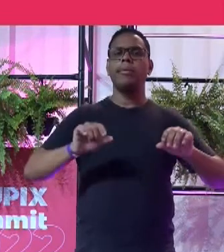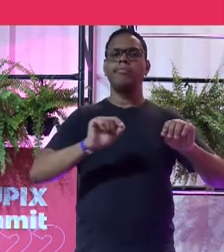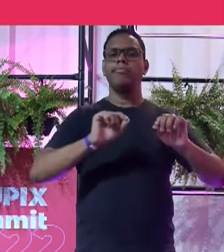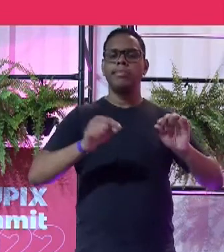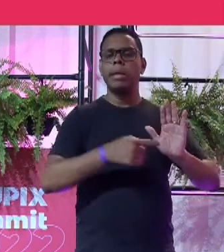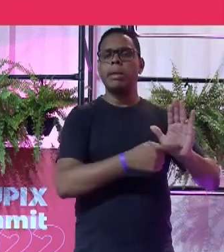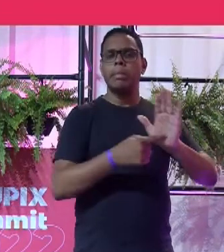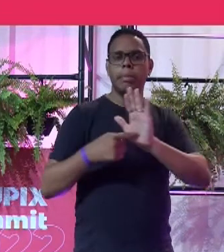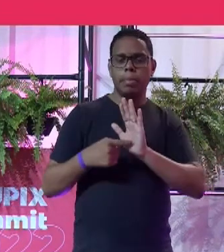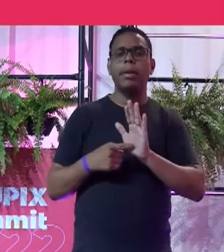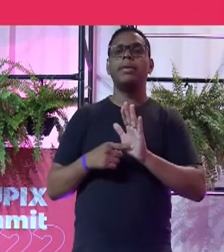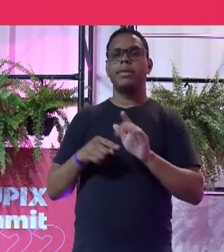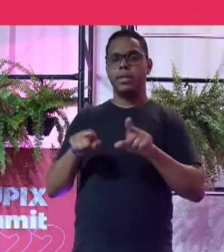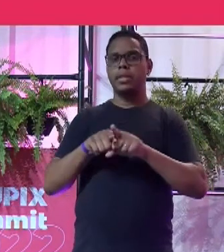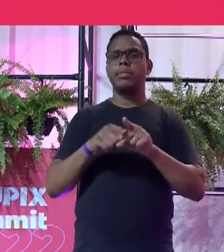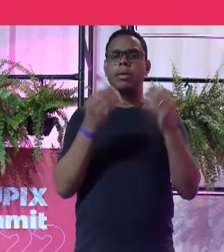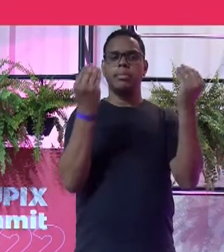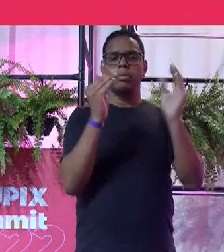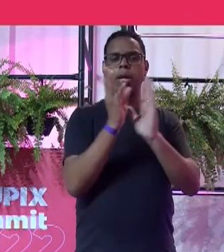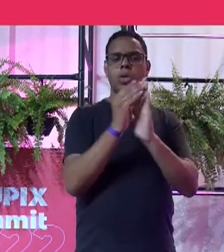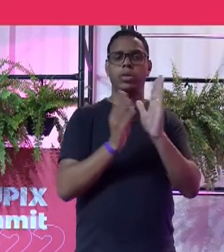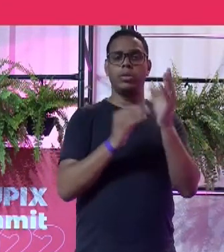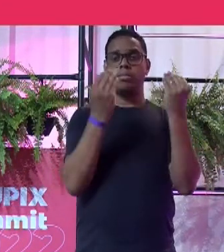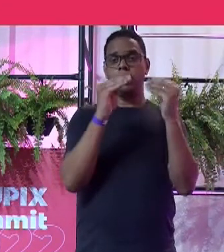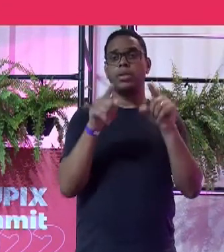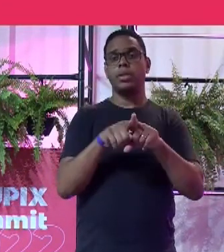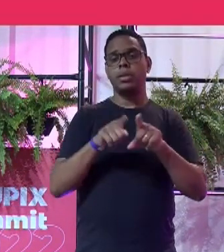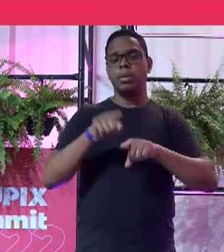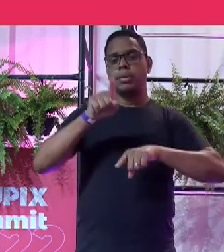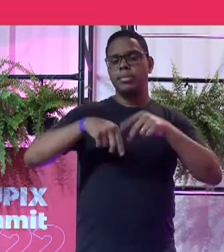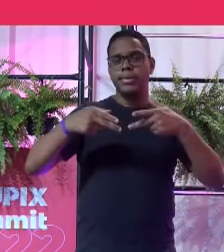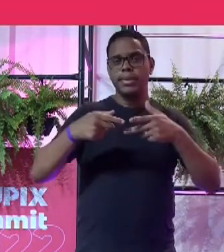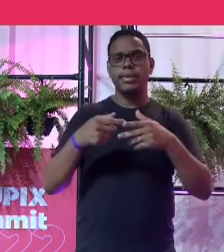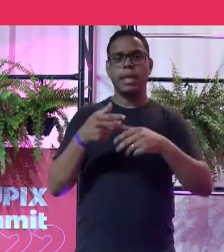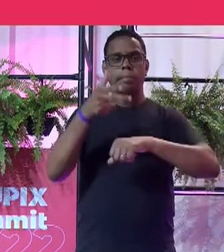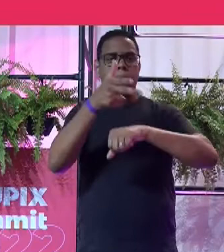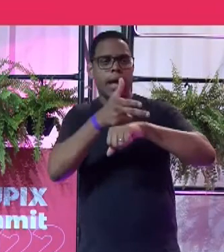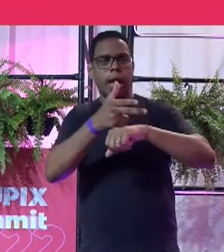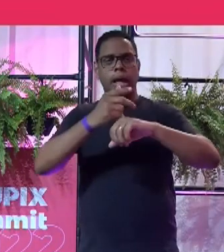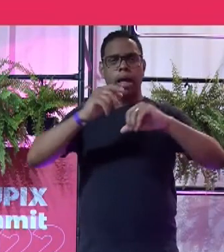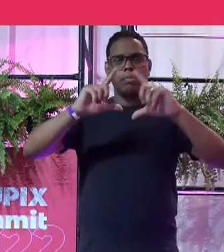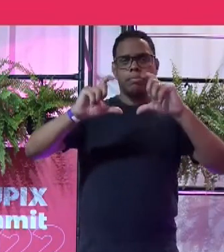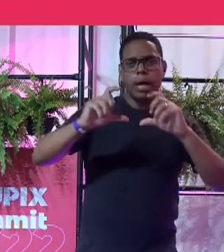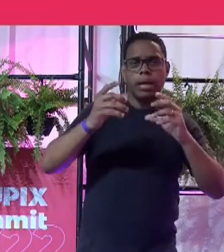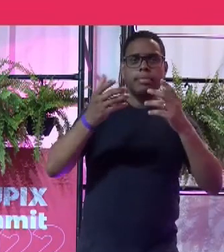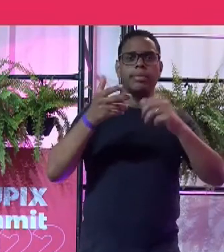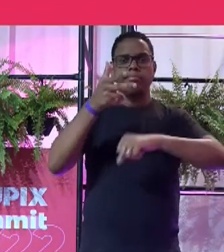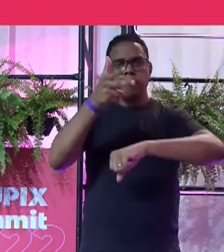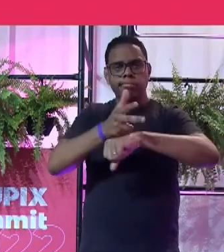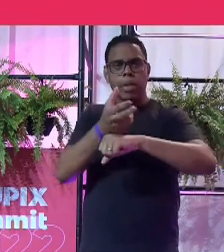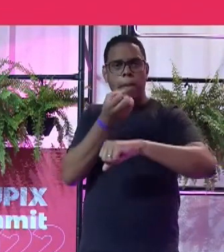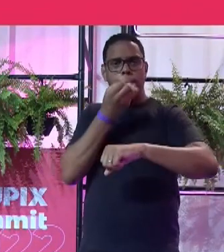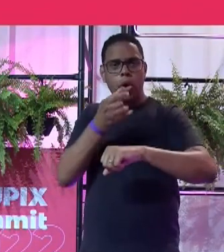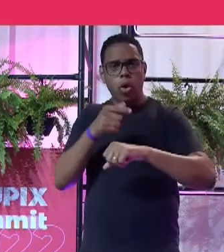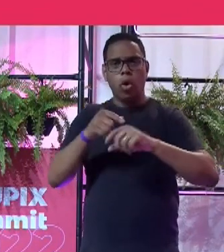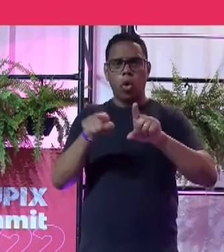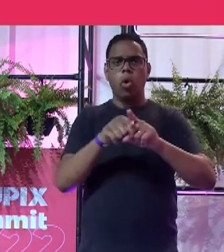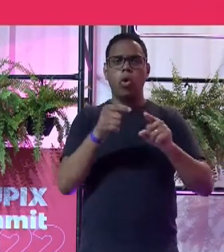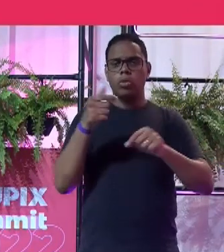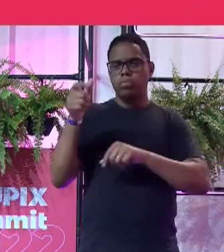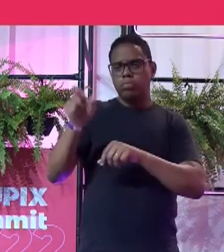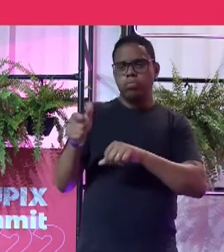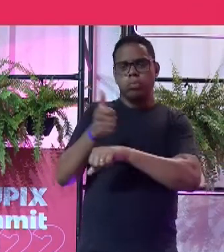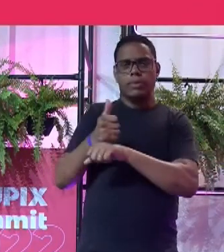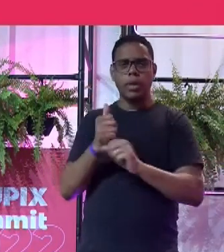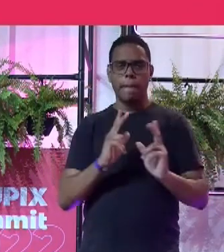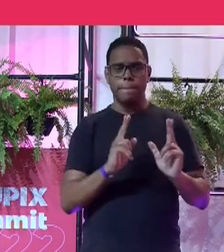publicidade de fato, de publicação de seu conteúdo, mas eu falo de equipamento, de poder ter uma câmera boa, um editor bom. Isso